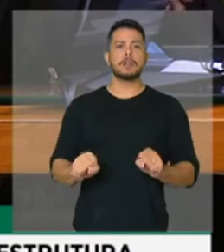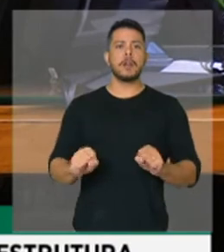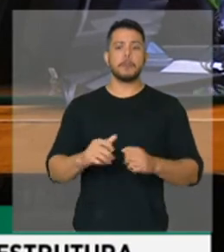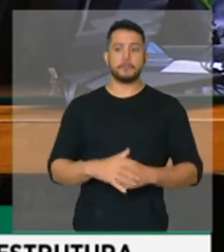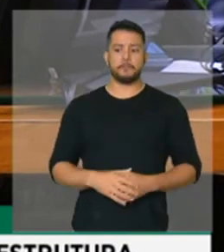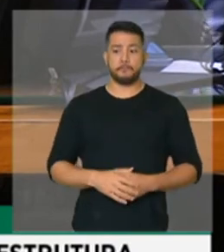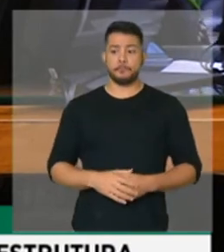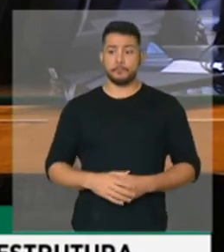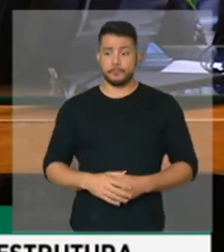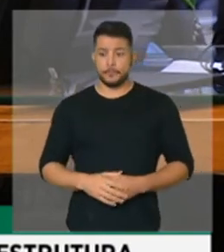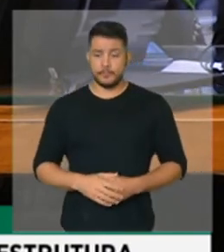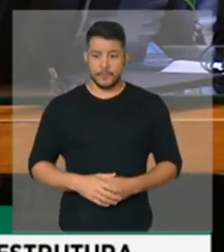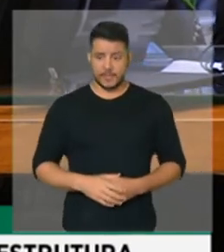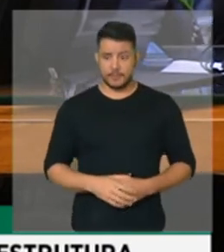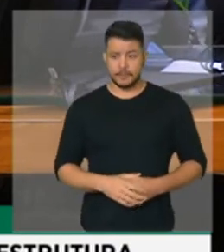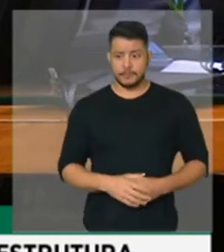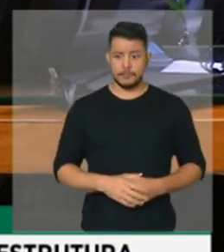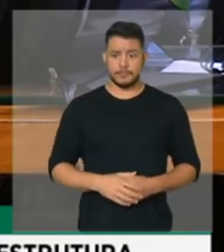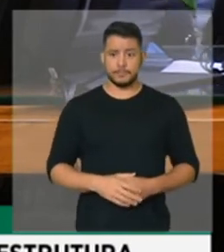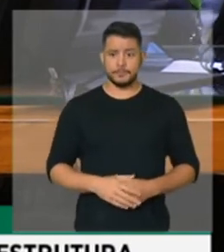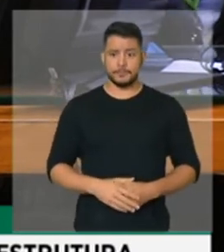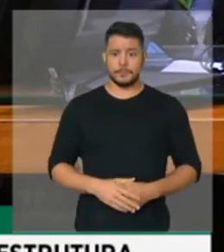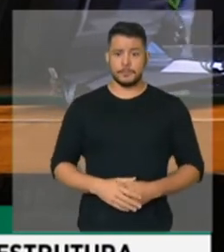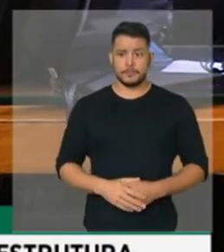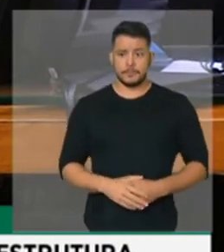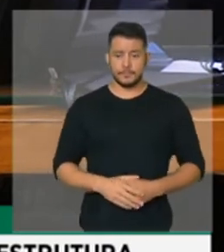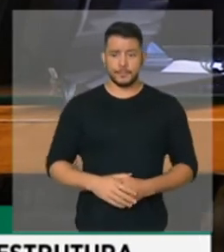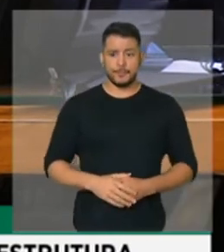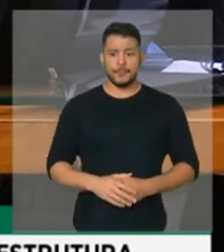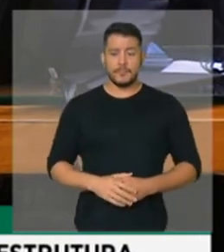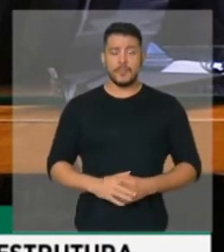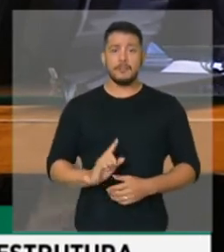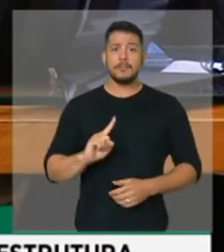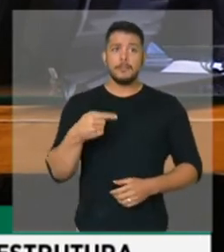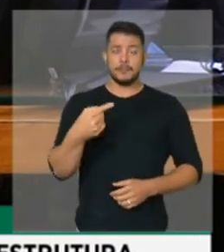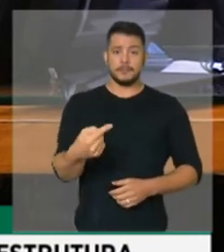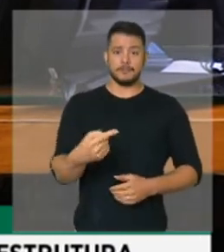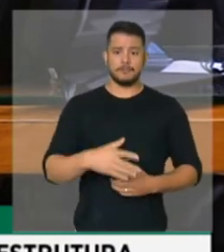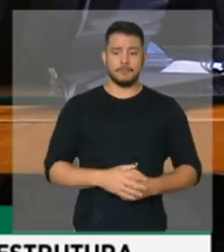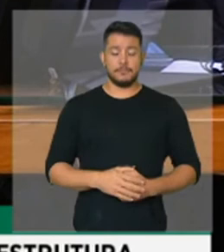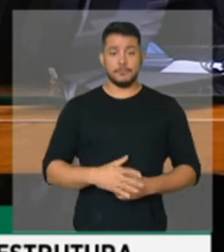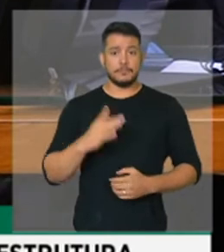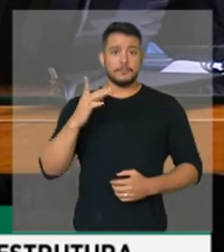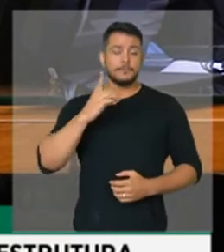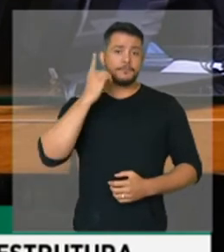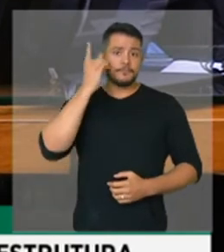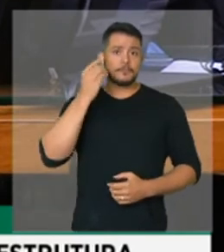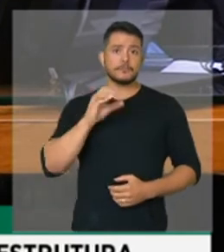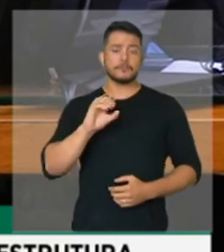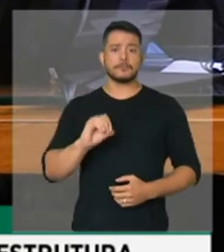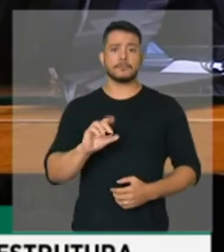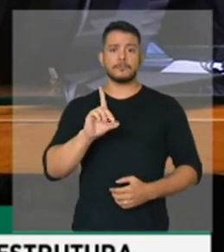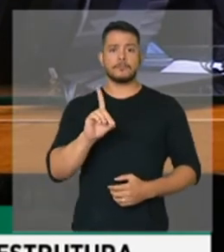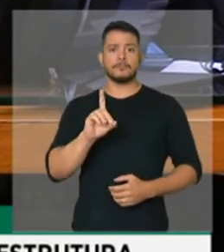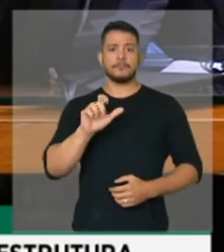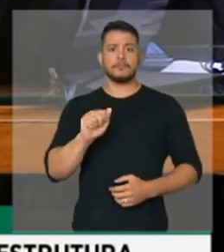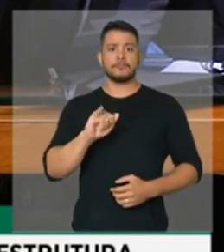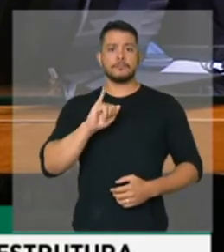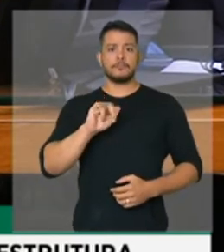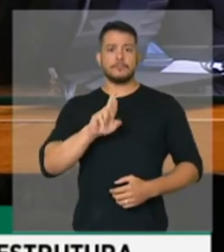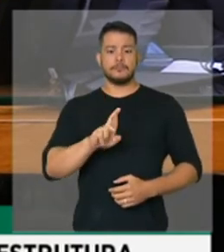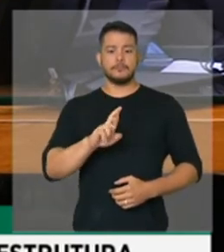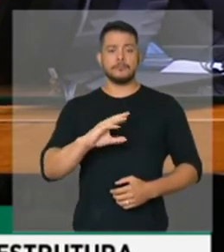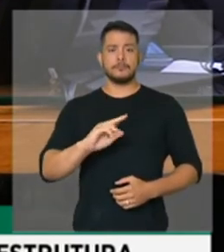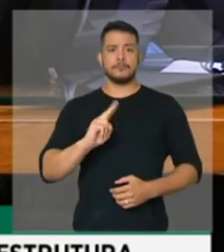O deputado Vicentinho não está na frente do computador. Vamos então ao deputado Odair Cunha, de Minas Gerais, também,